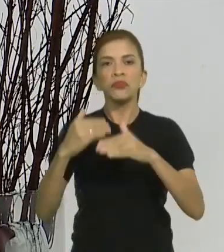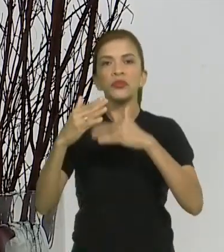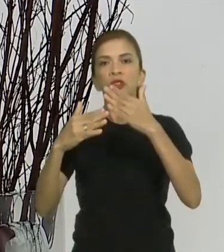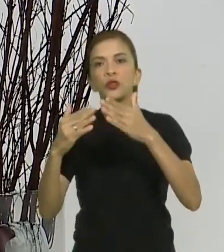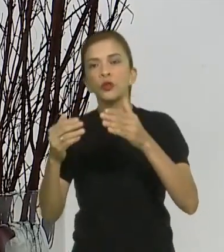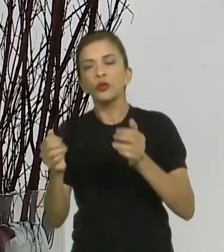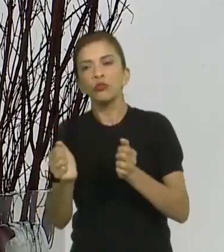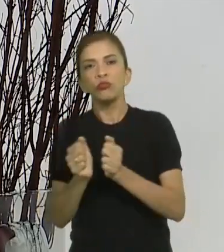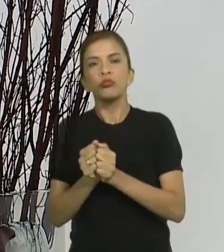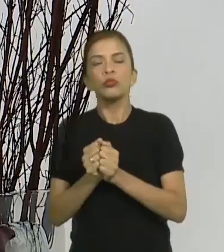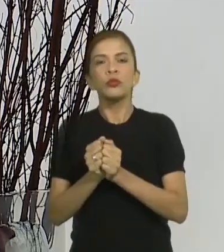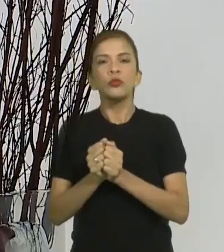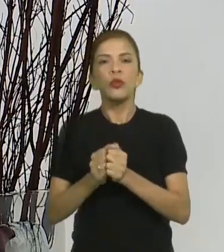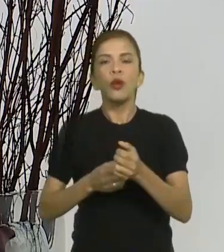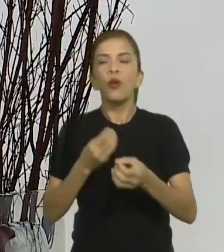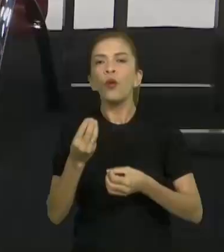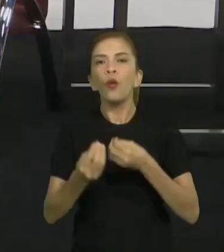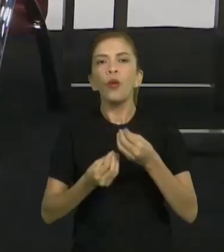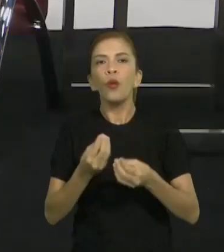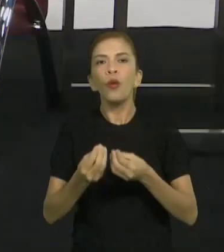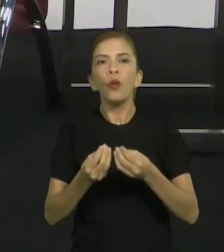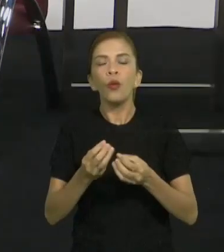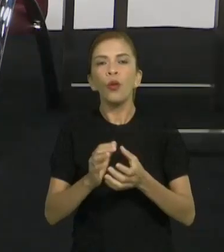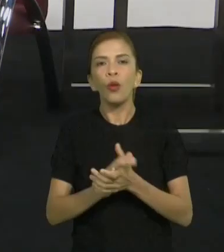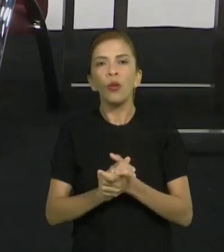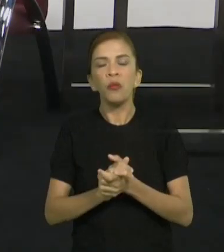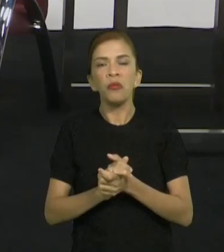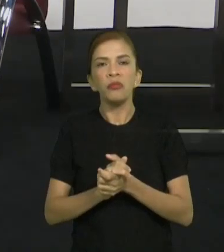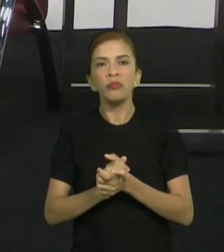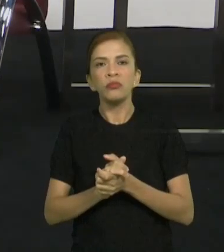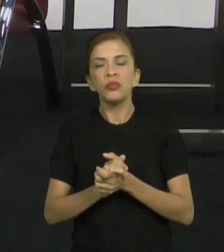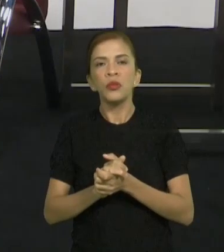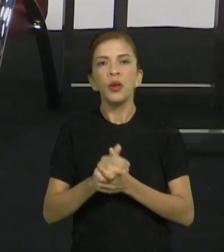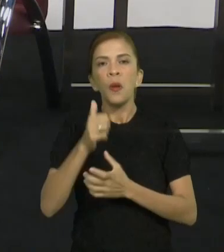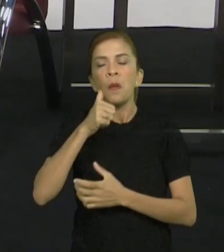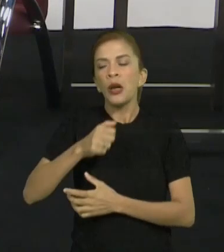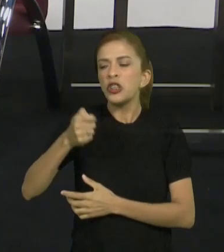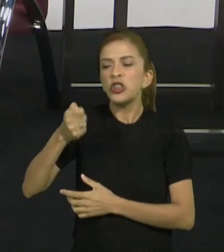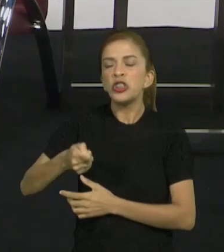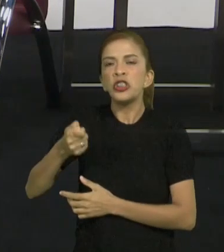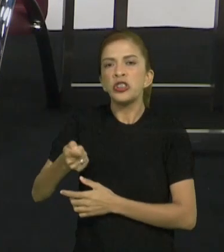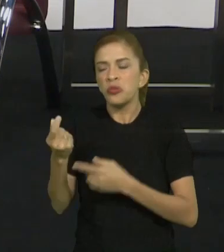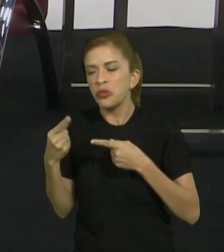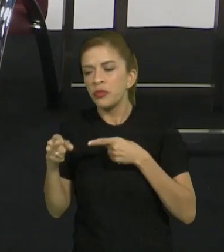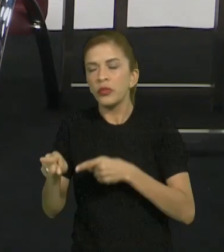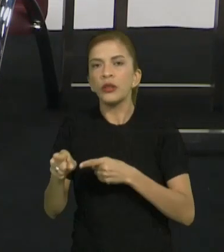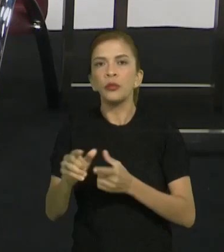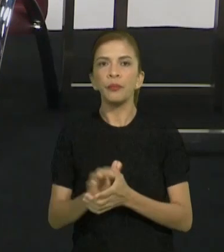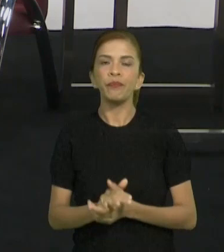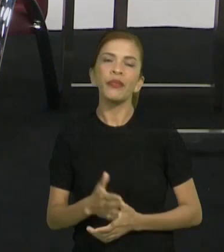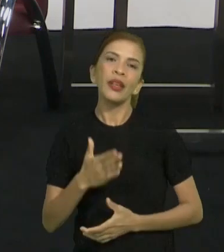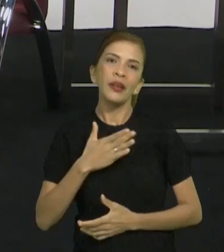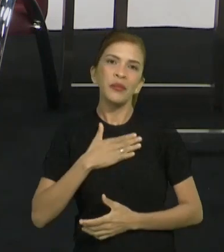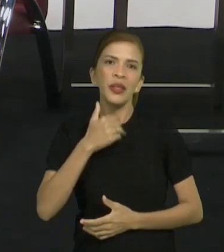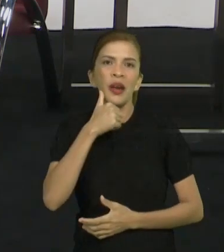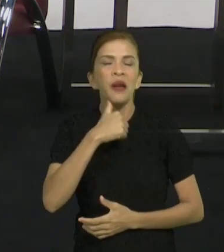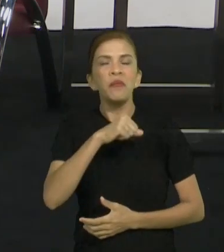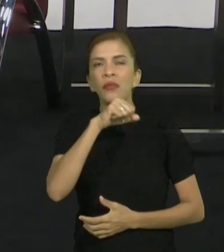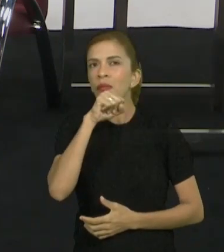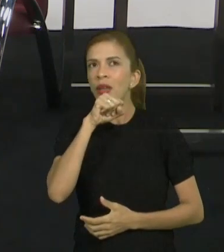construção, como é que era para ela lidar com esse machismo? A minha mãe era um ser incrível.